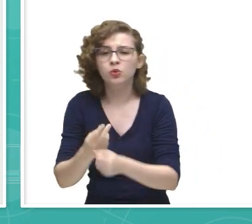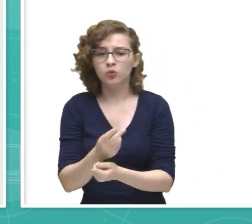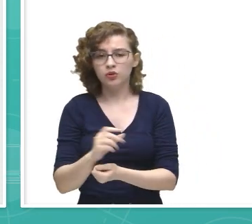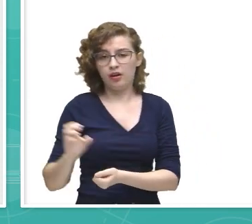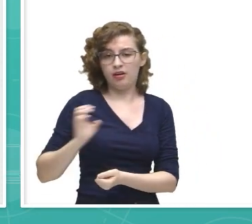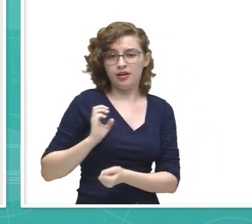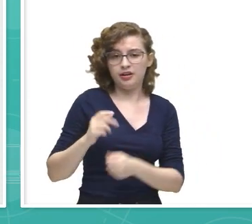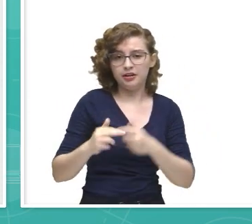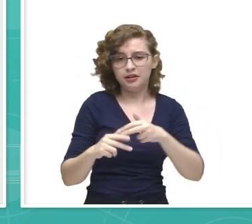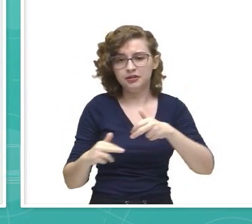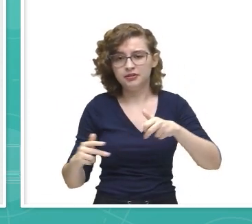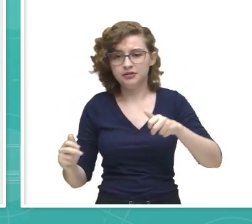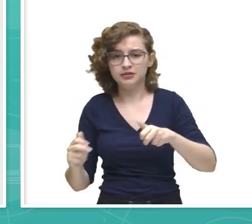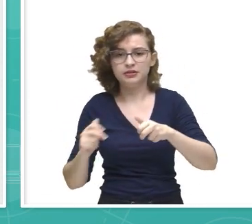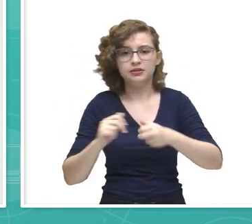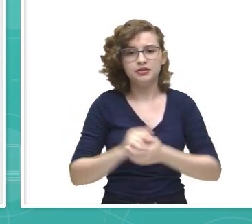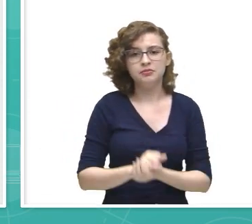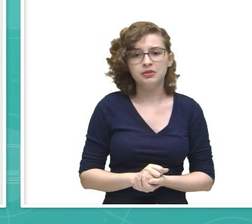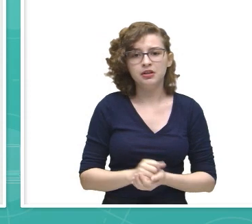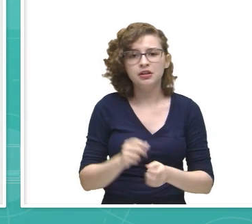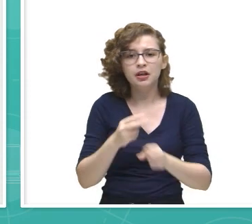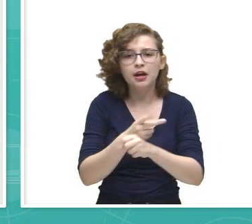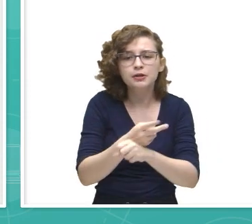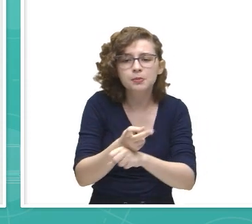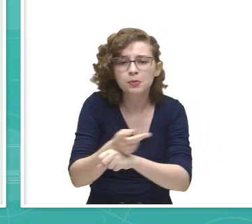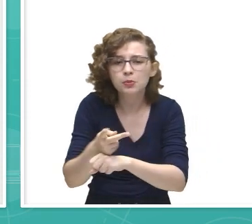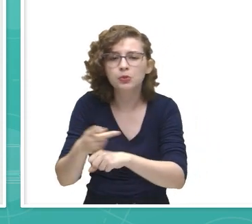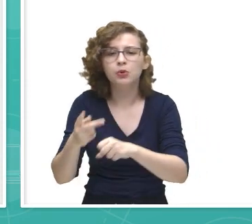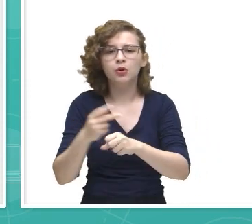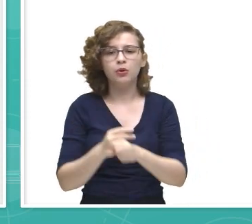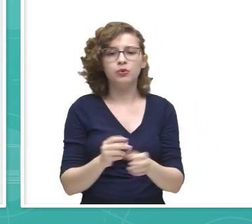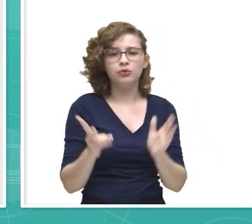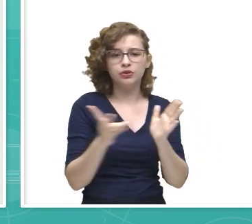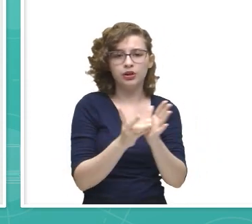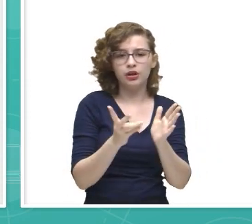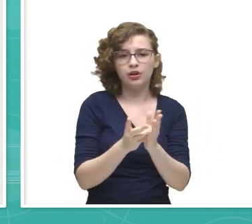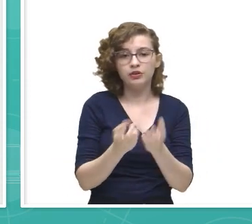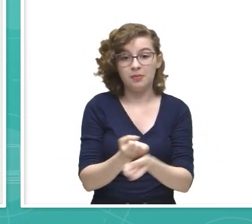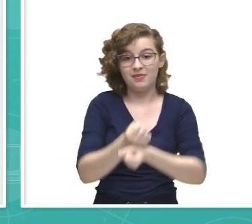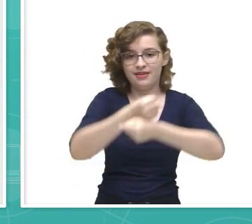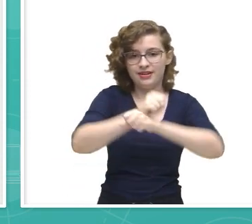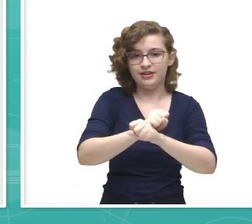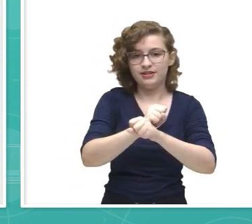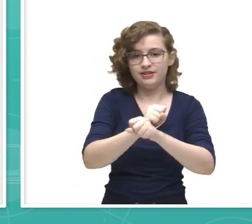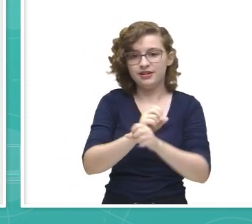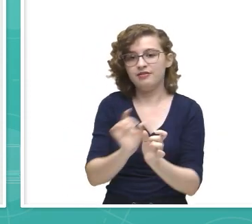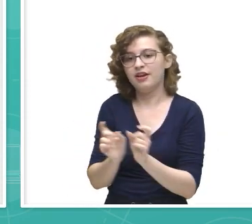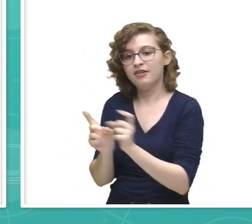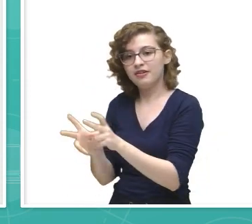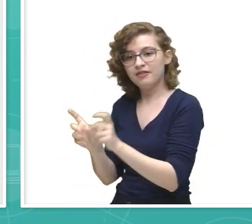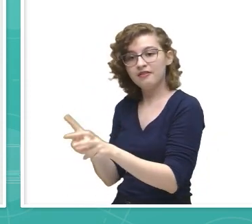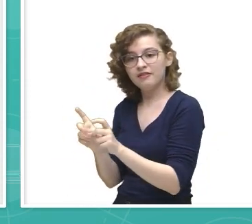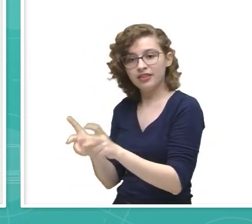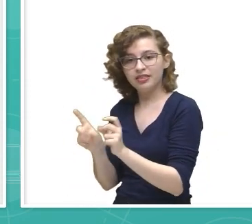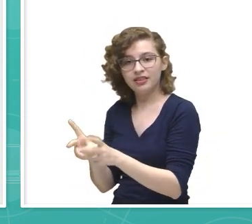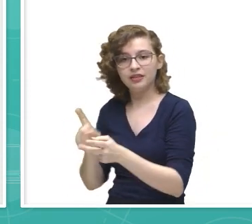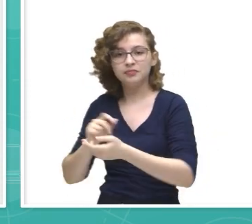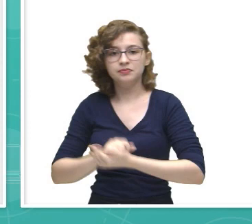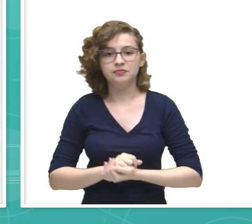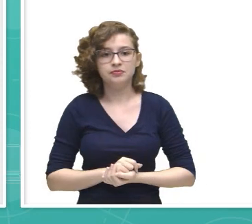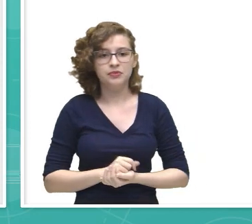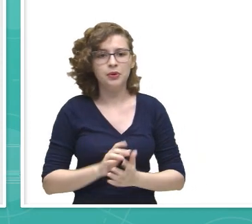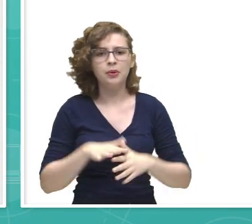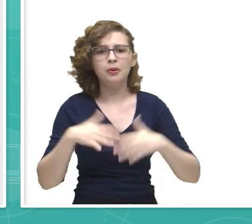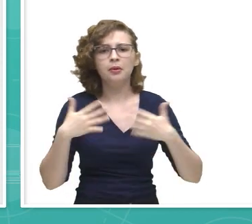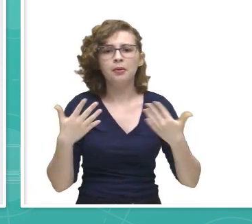aos índios para escravizá-los e vendê-los no litoral. O papel histórico das entradas e bandeiras pode ser assim